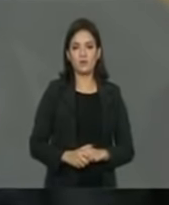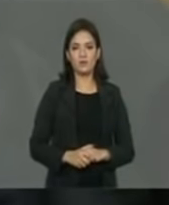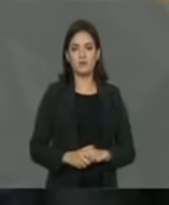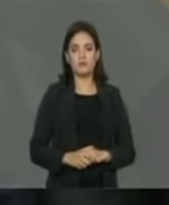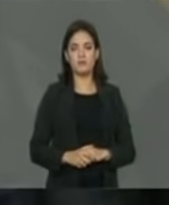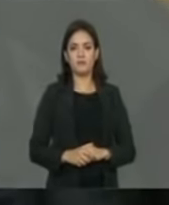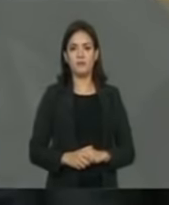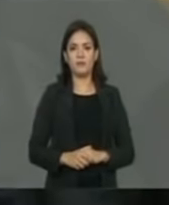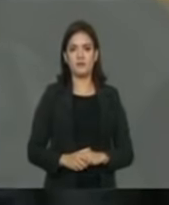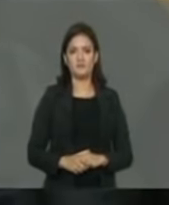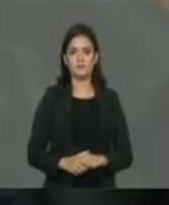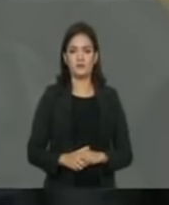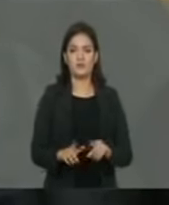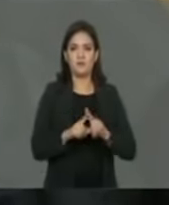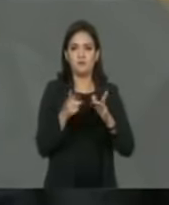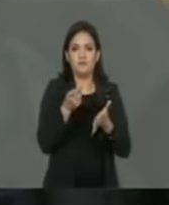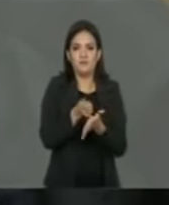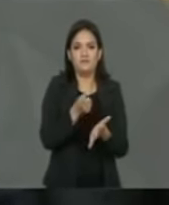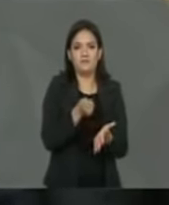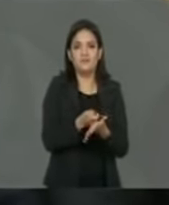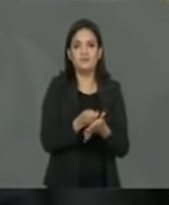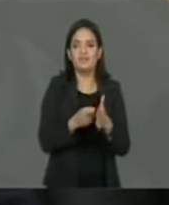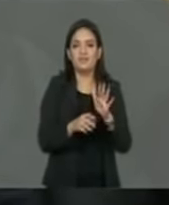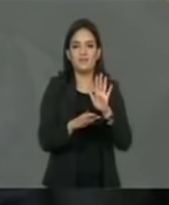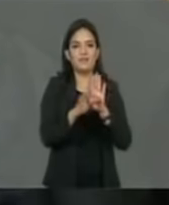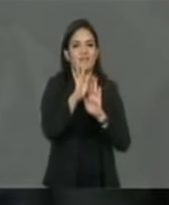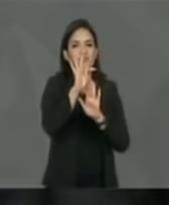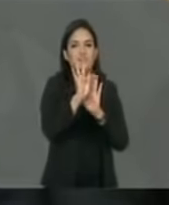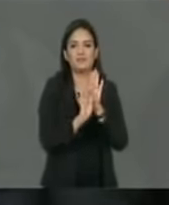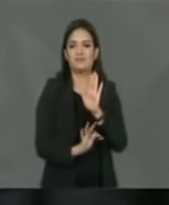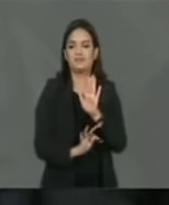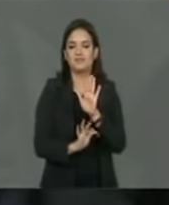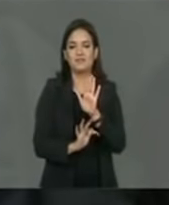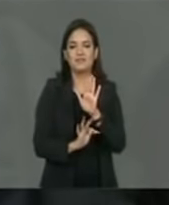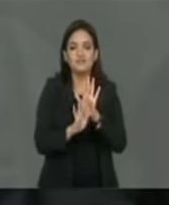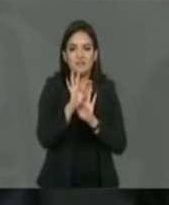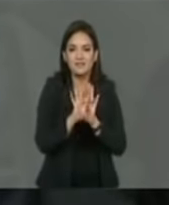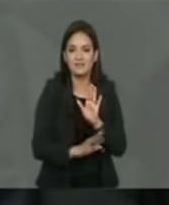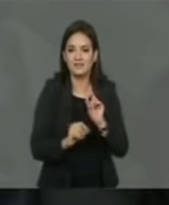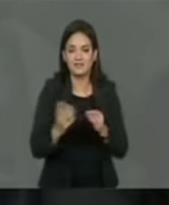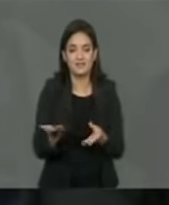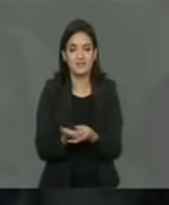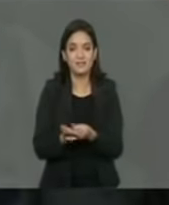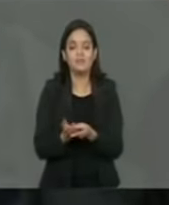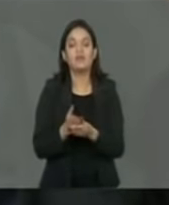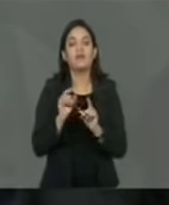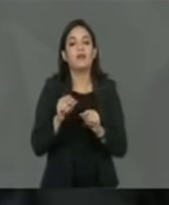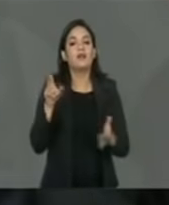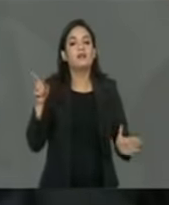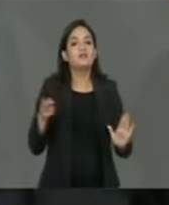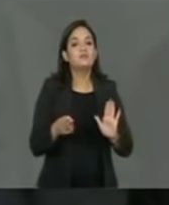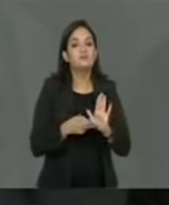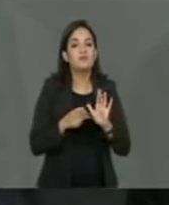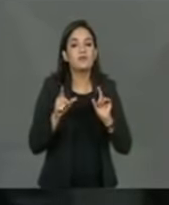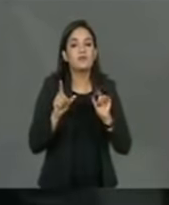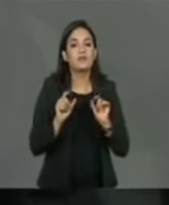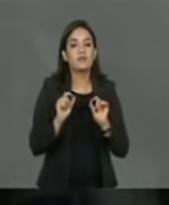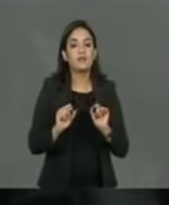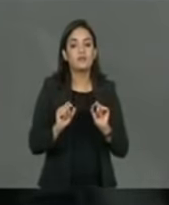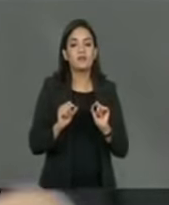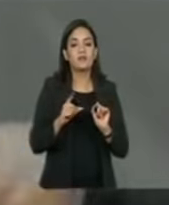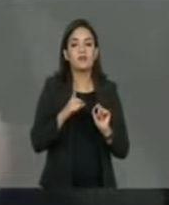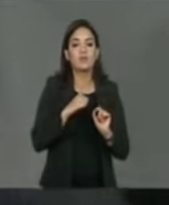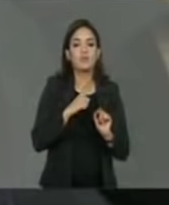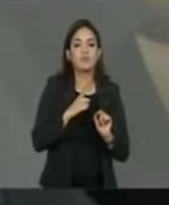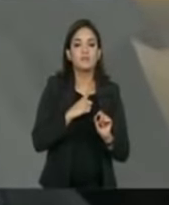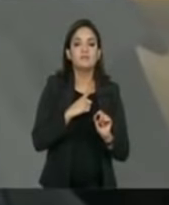dizendo a exigência de trânsito em julgado da condenação criminal que atua como limite nunca passava ea subsistência da presunção de inocência